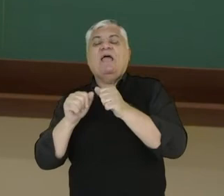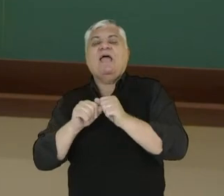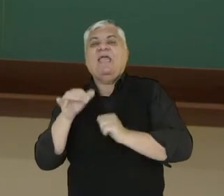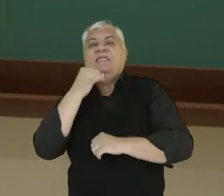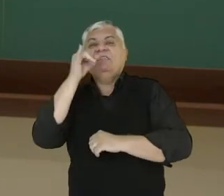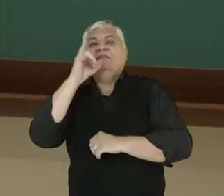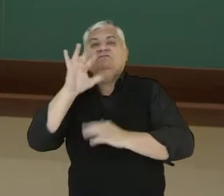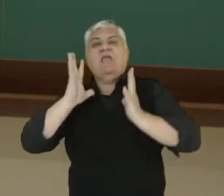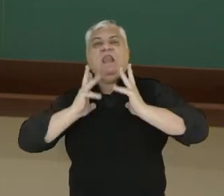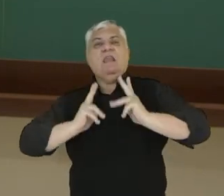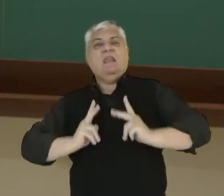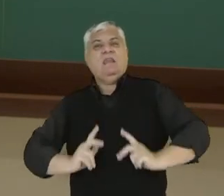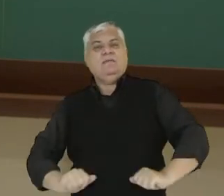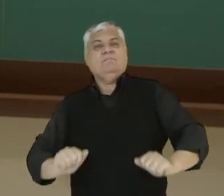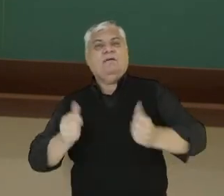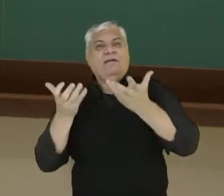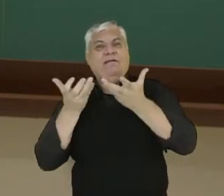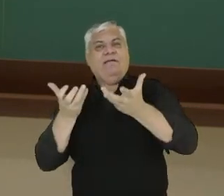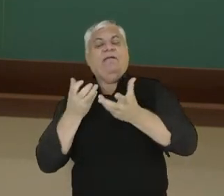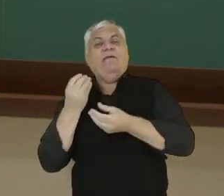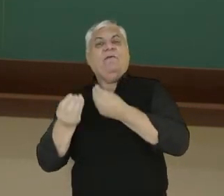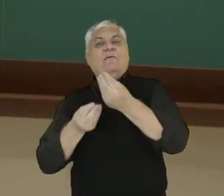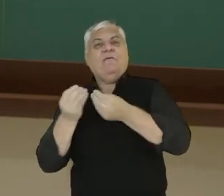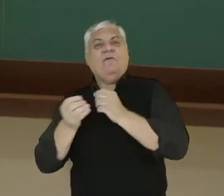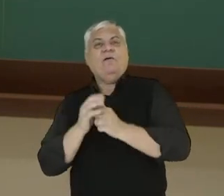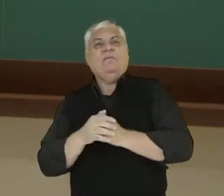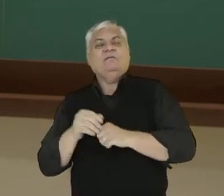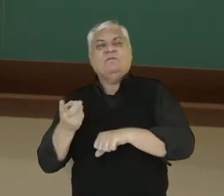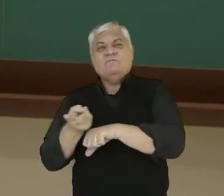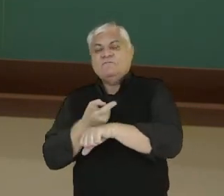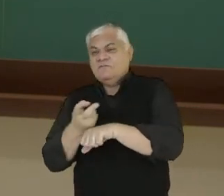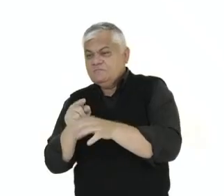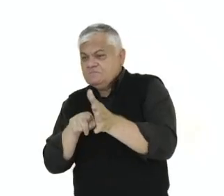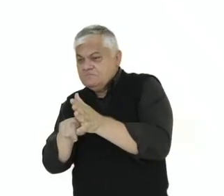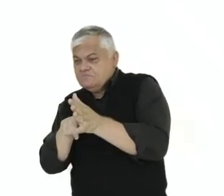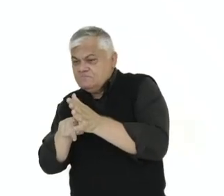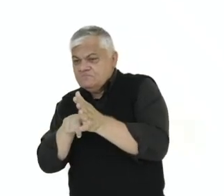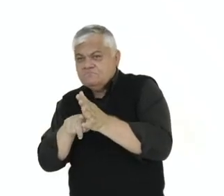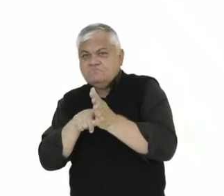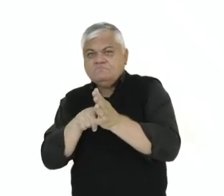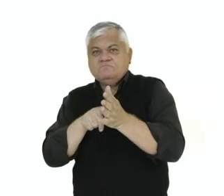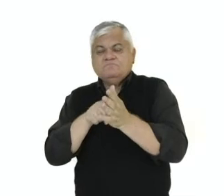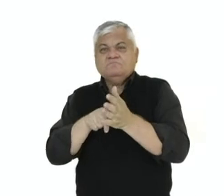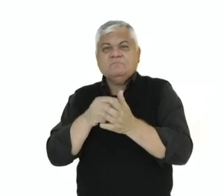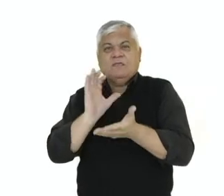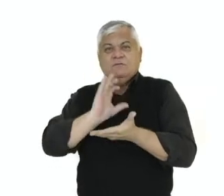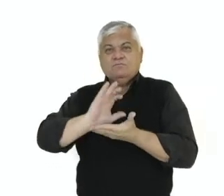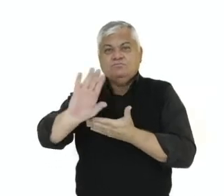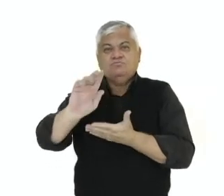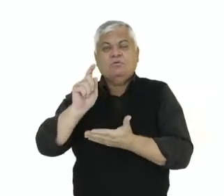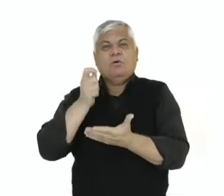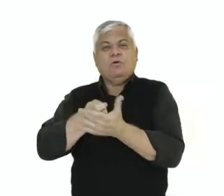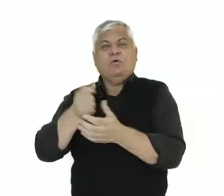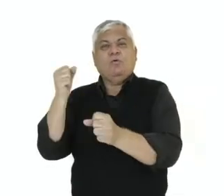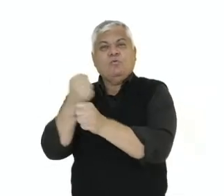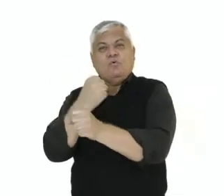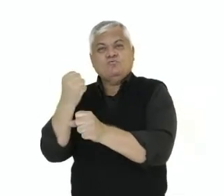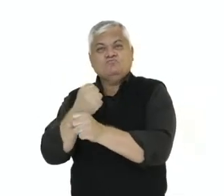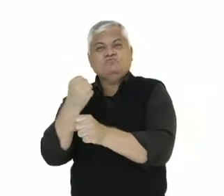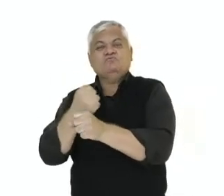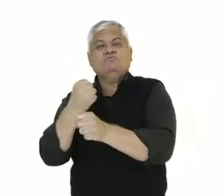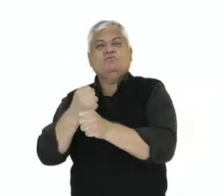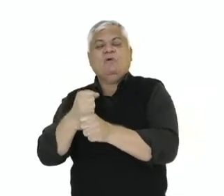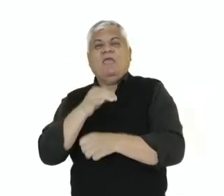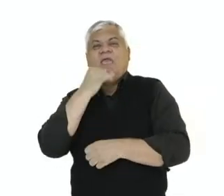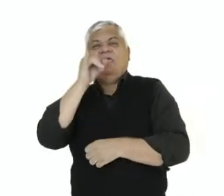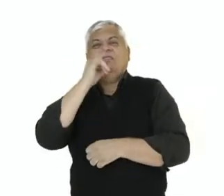seu setor energético, né? Em vários lugares do mundo ali ela faz investimentos para isso, para gerar energia limpa